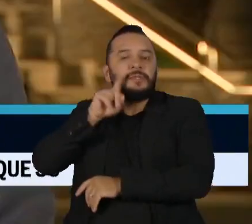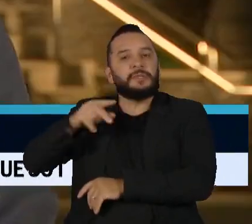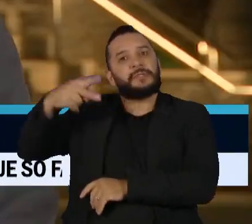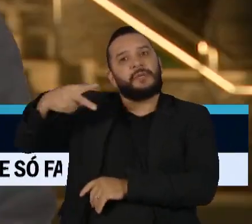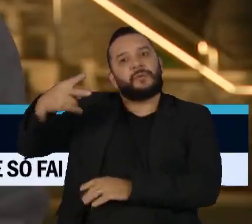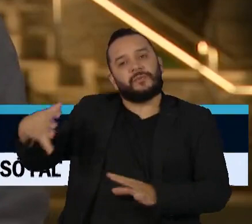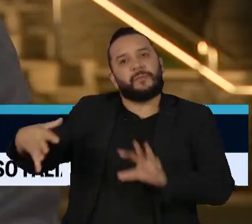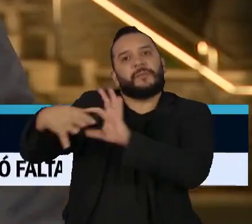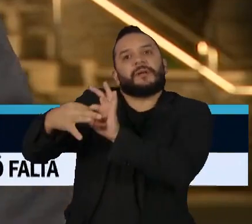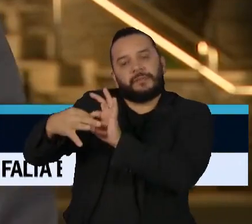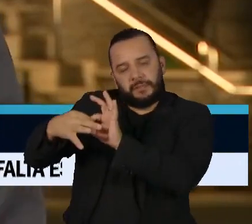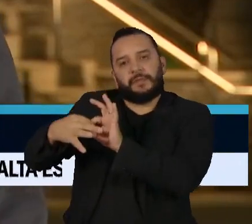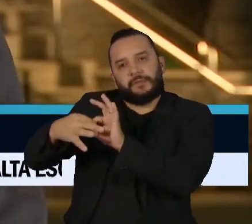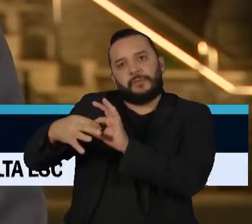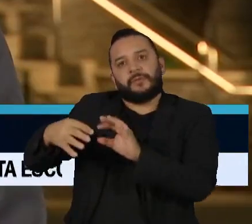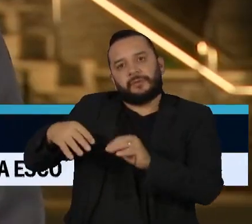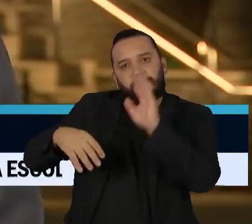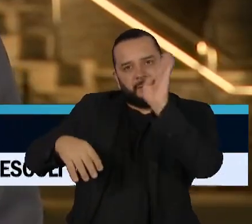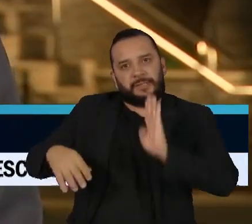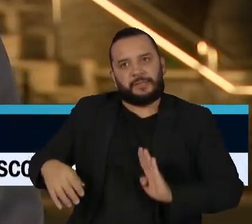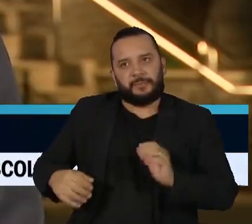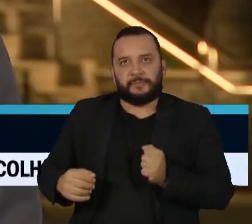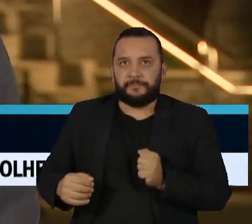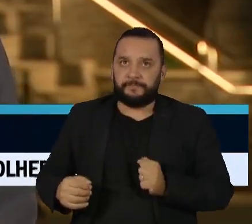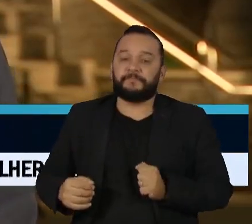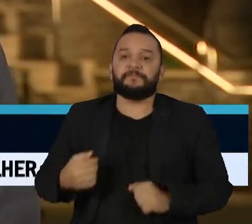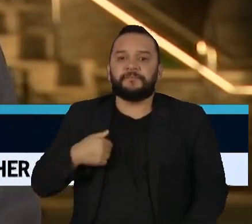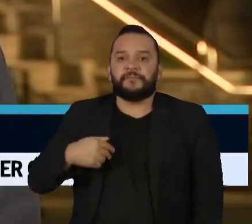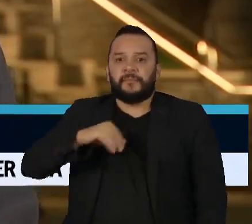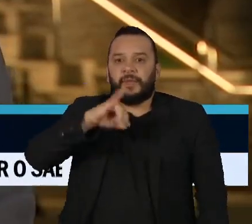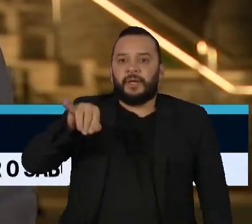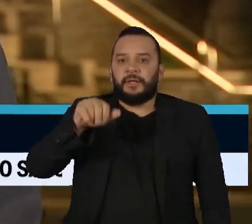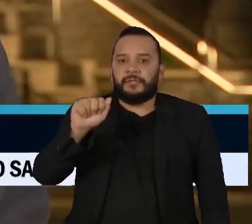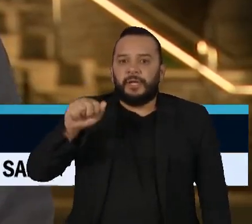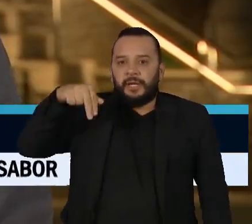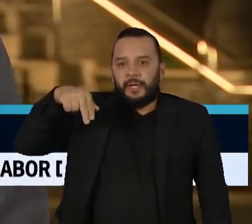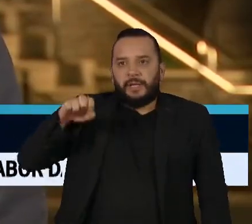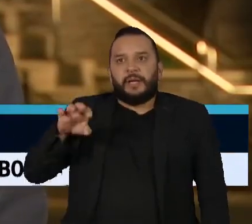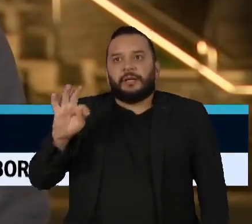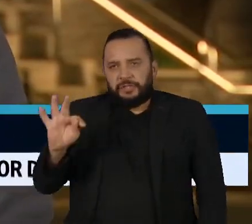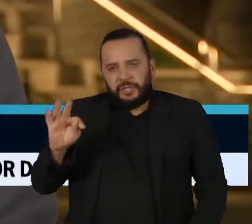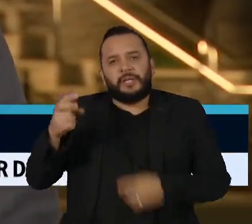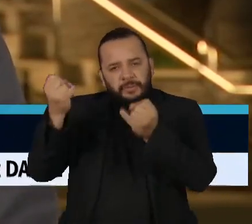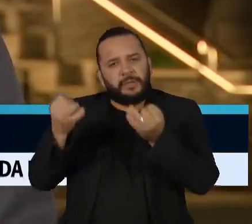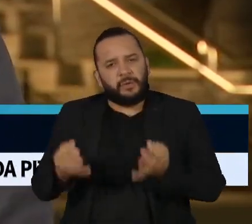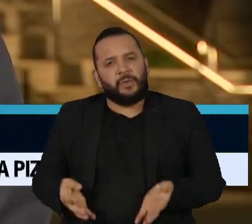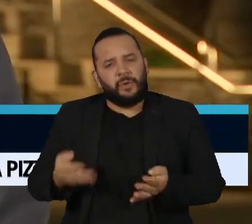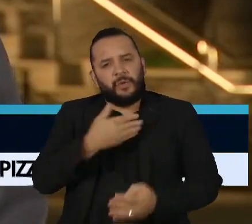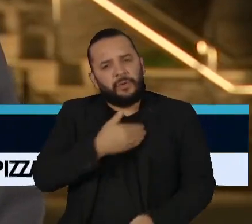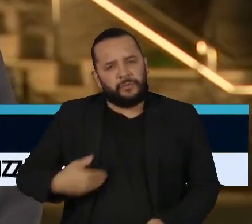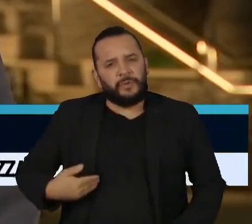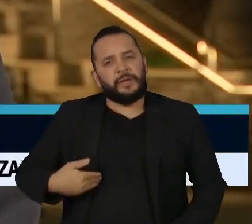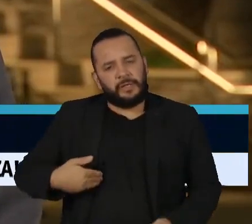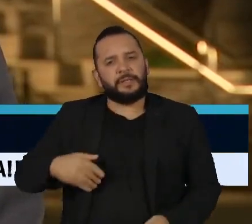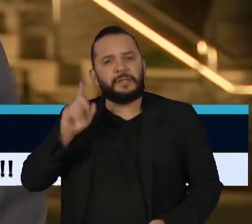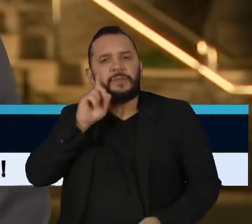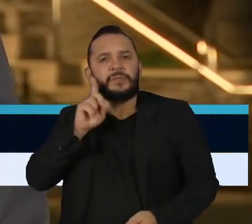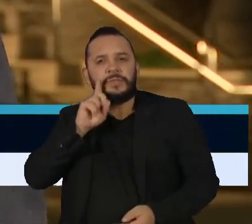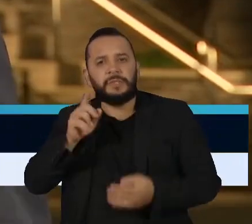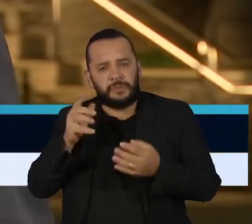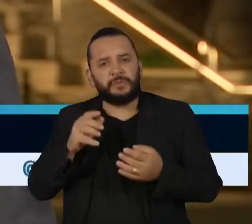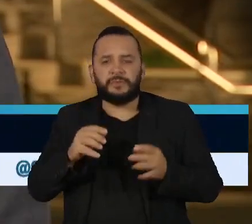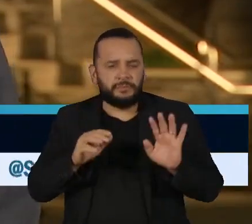país. De acordo com o ministro, Janet Yellen disse que o governo americano não faz objeção à aproximação do Brasil com a